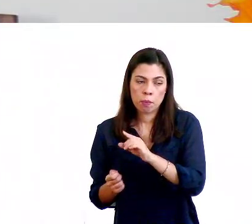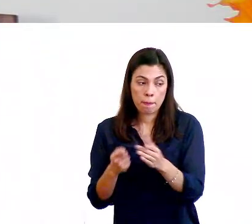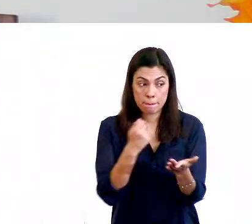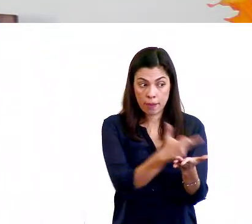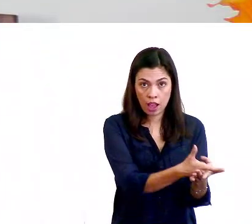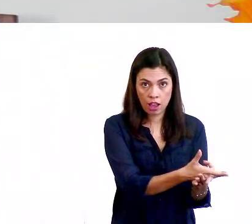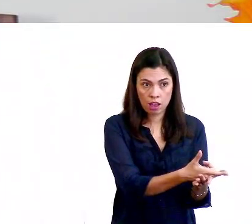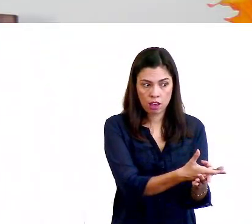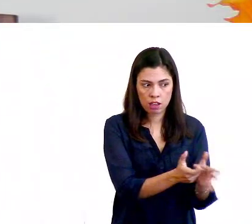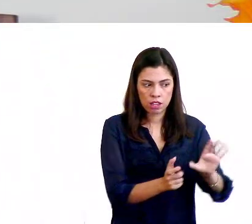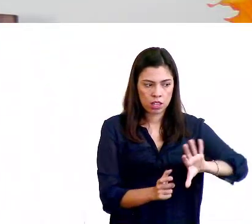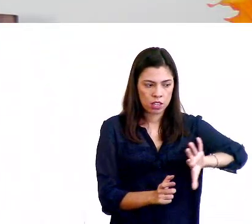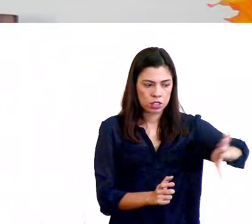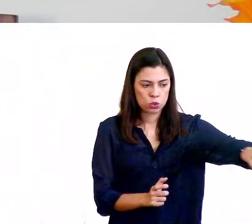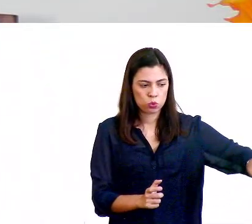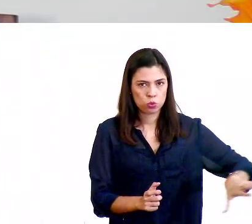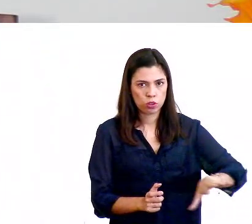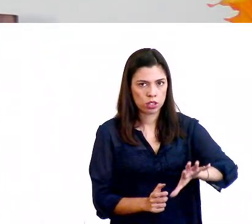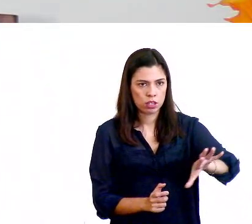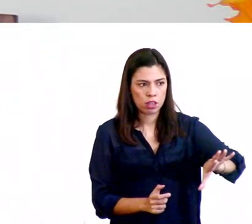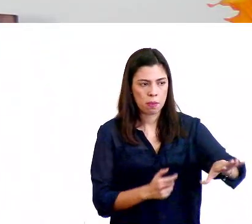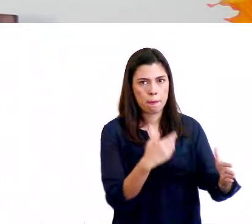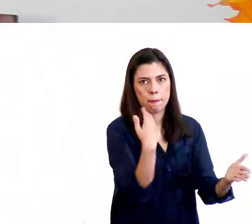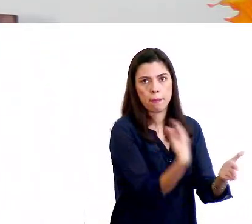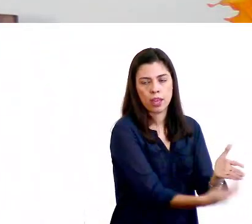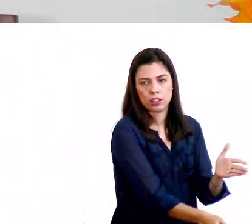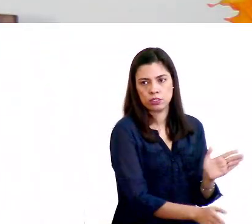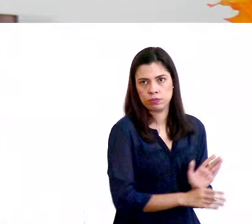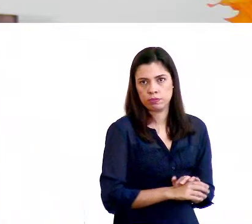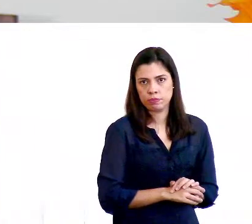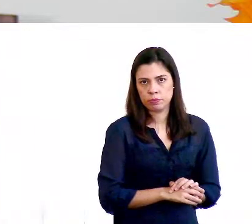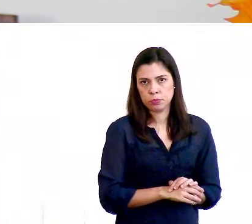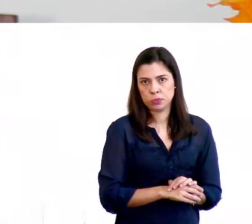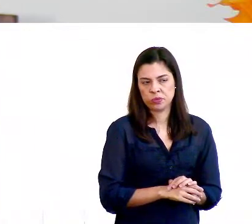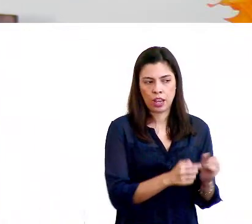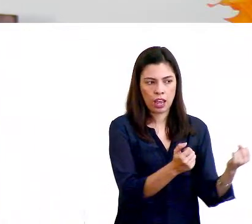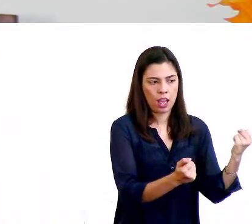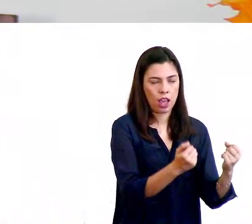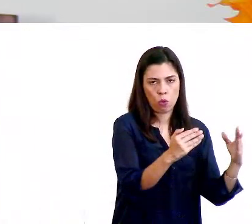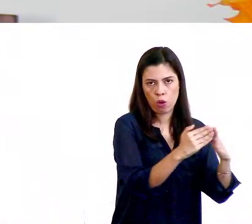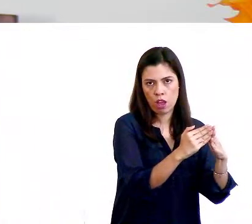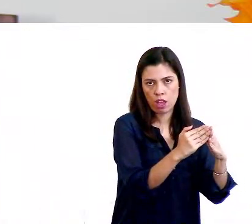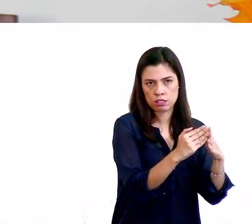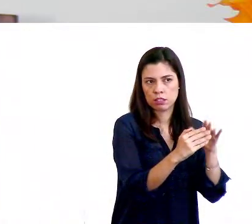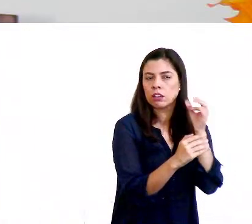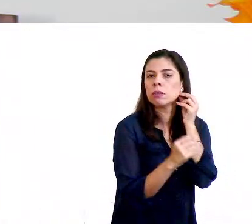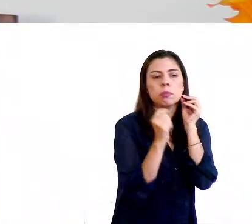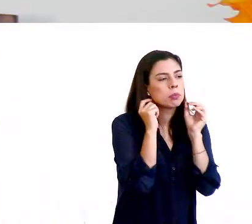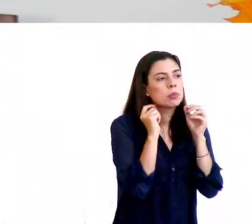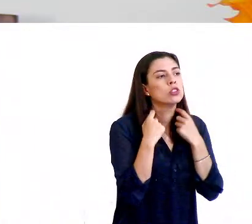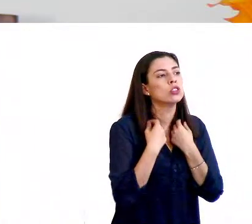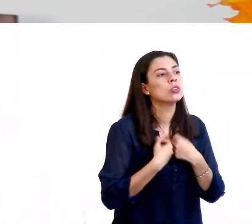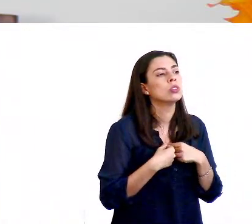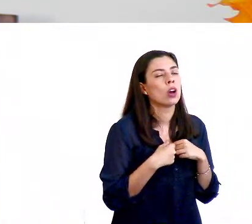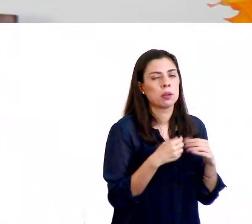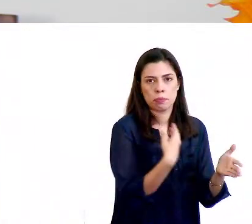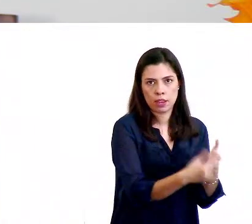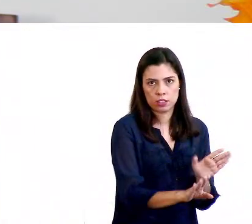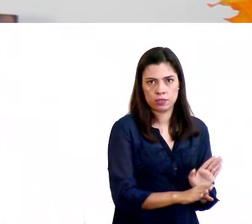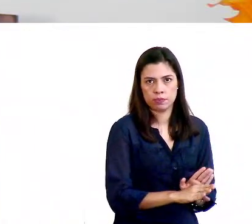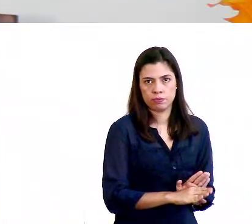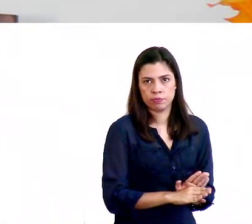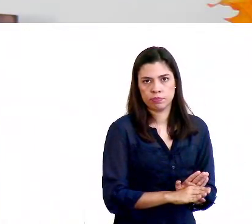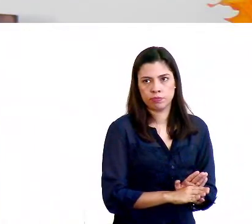Deus colocou o selo e o penhor, se fosse possível que essa pessoa se perdesse, significaria